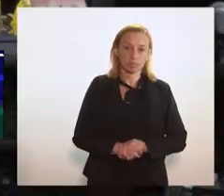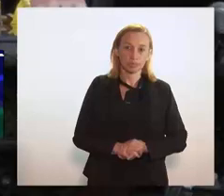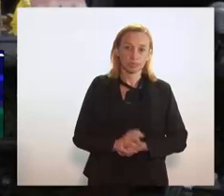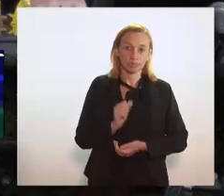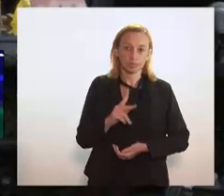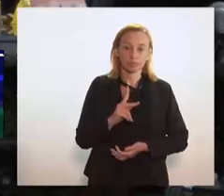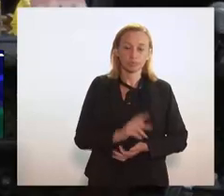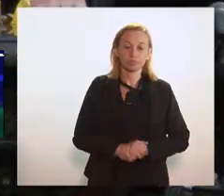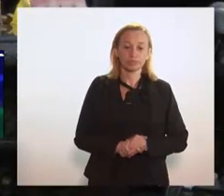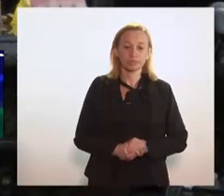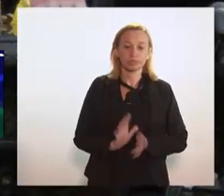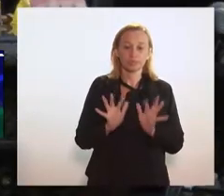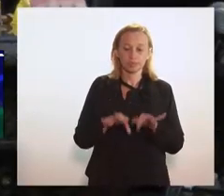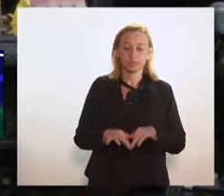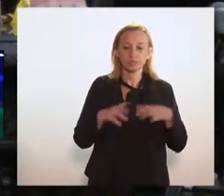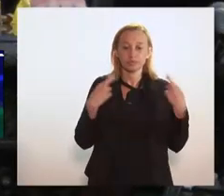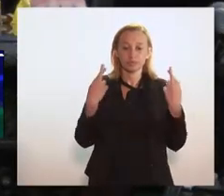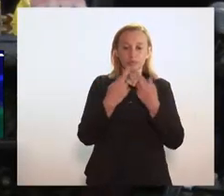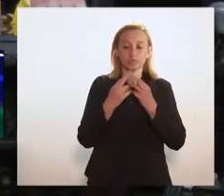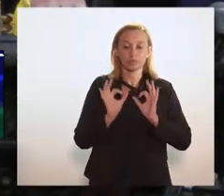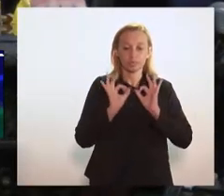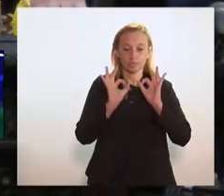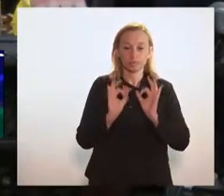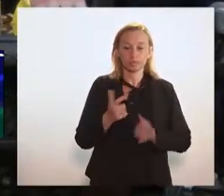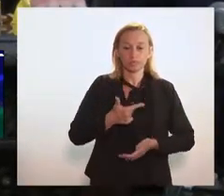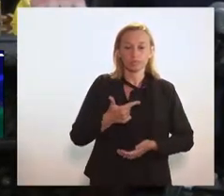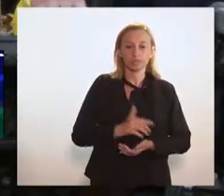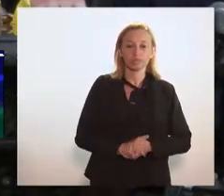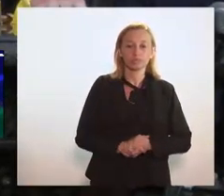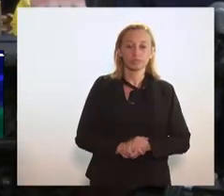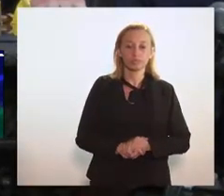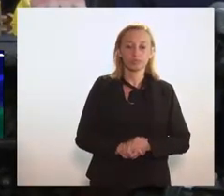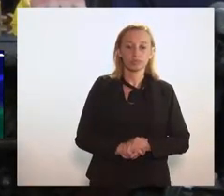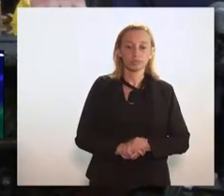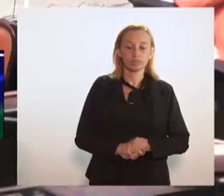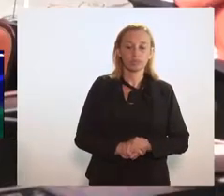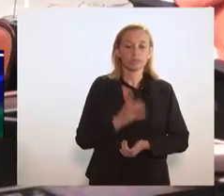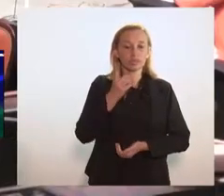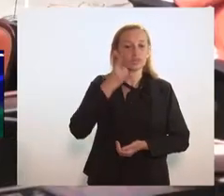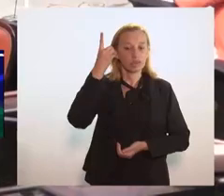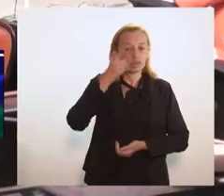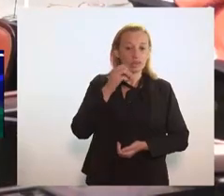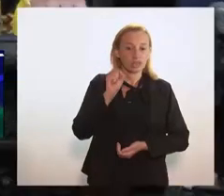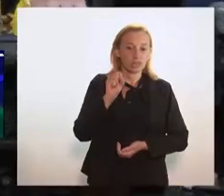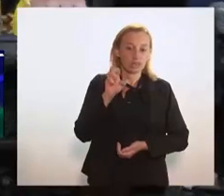Ok. Está encerrada a segunda sessão. Está do